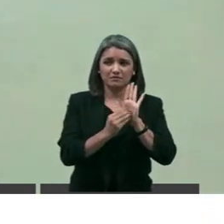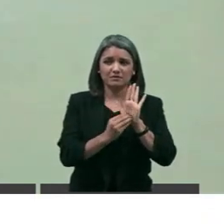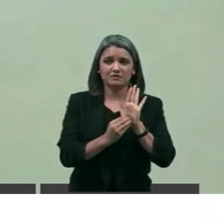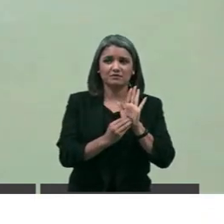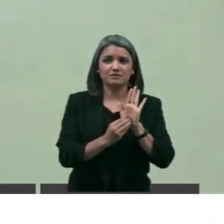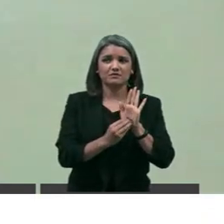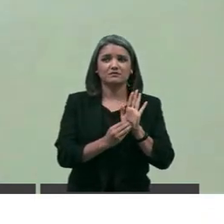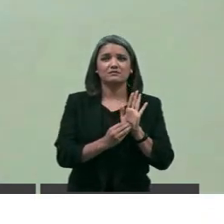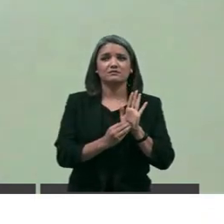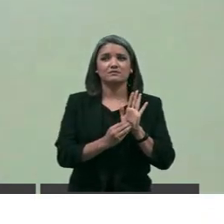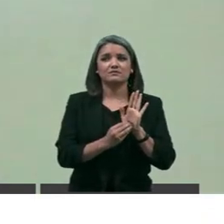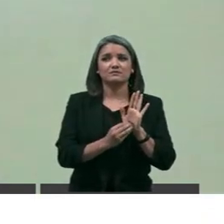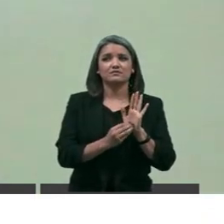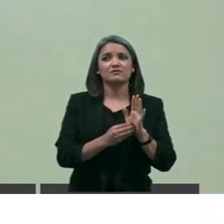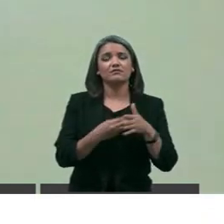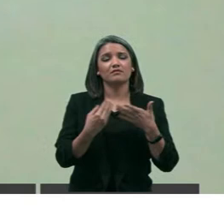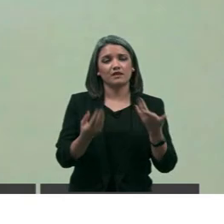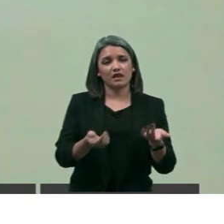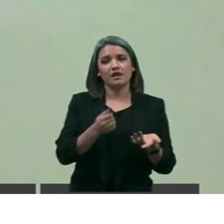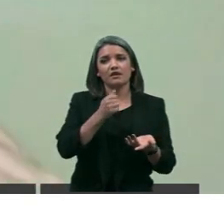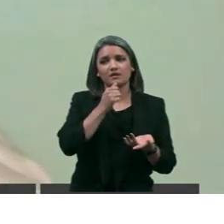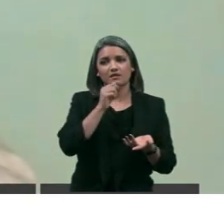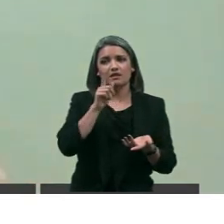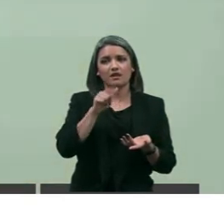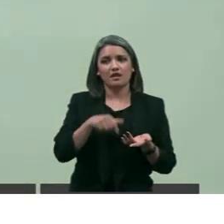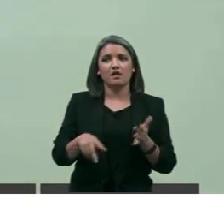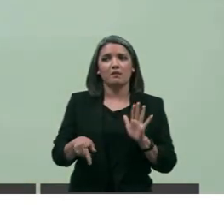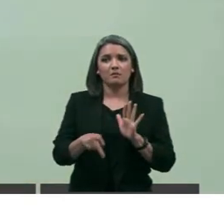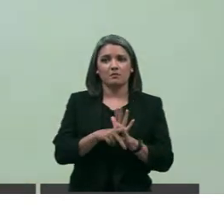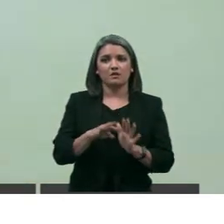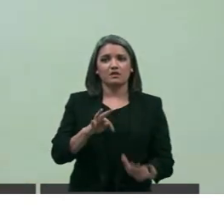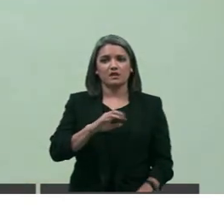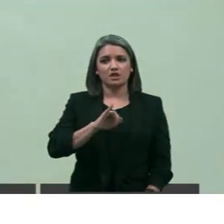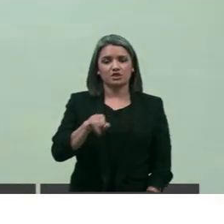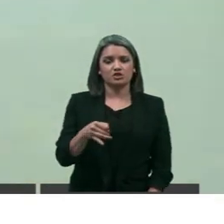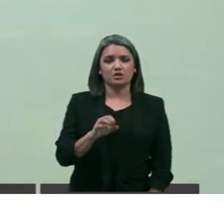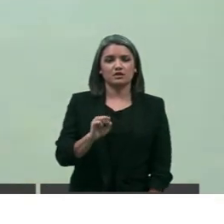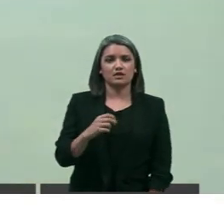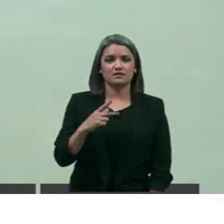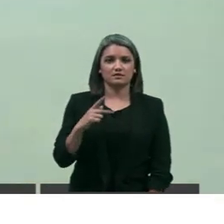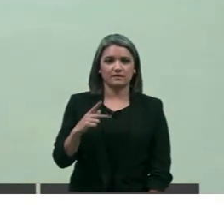ainda assim seja de autonomia do TJ de São Paulo.